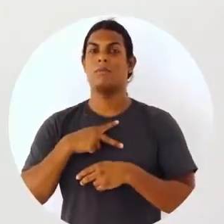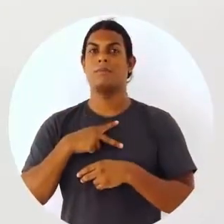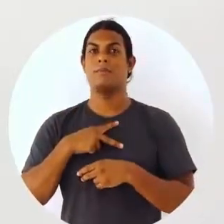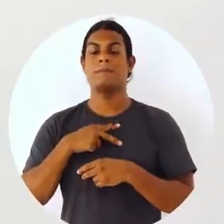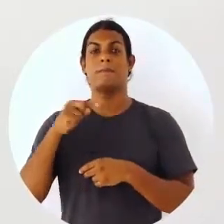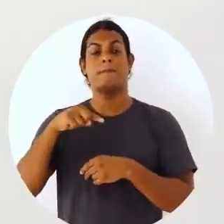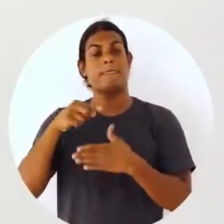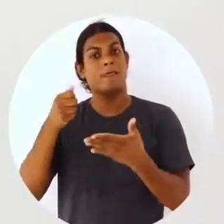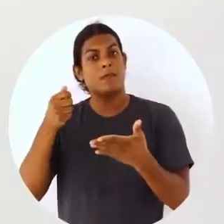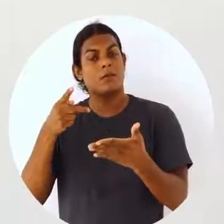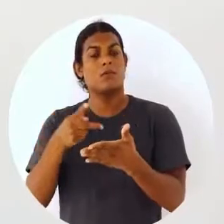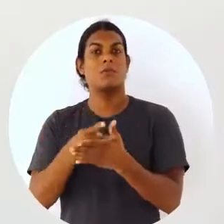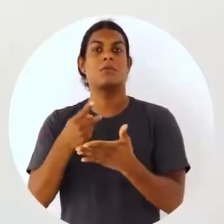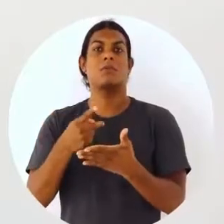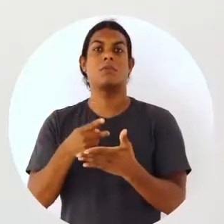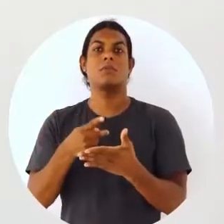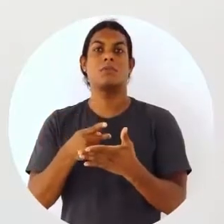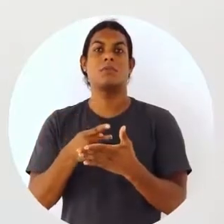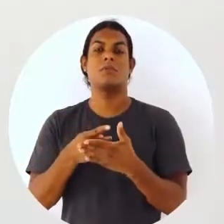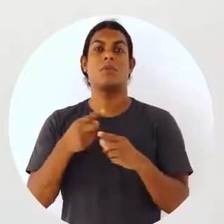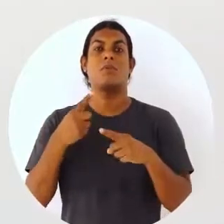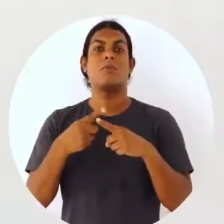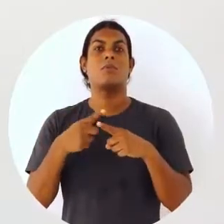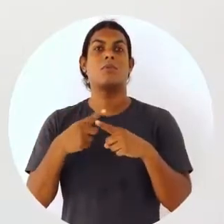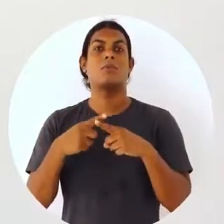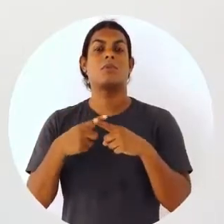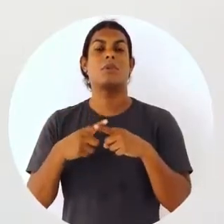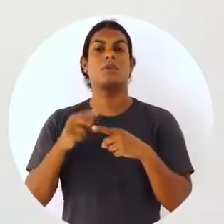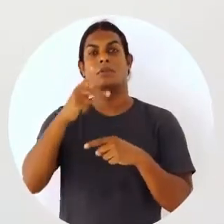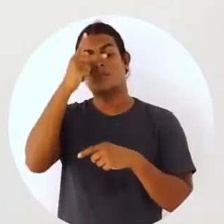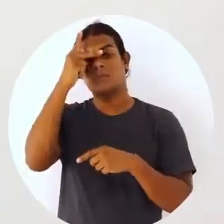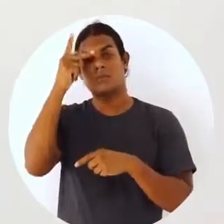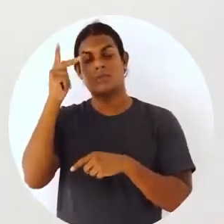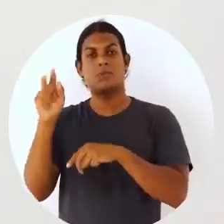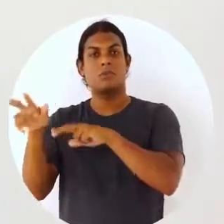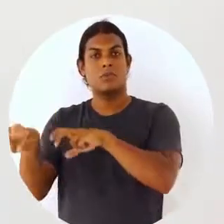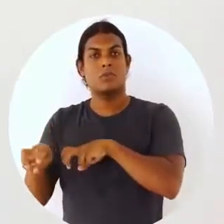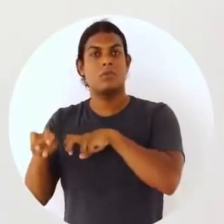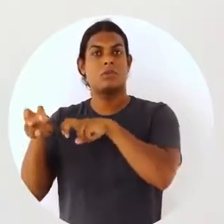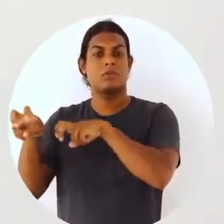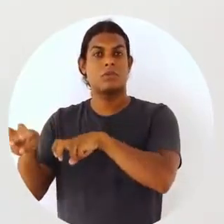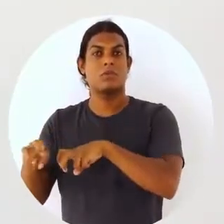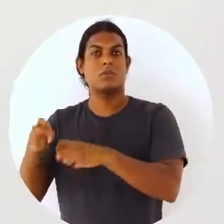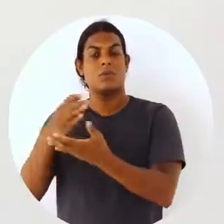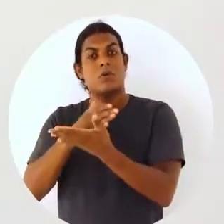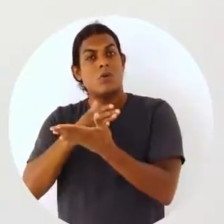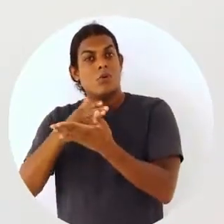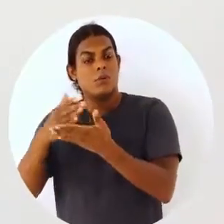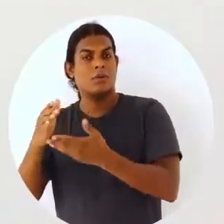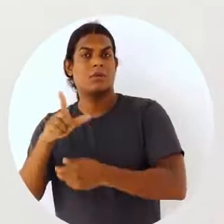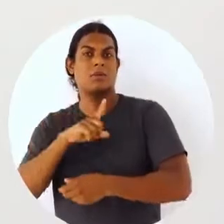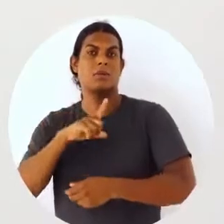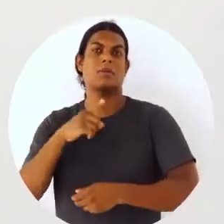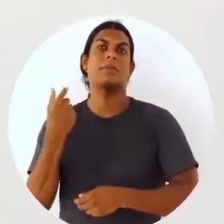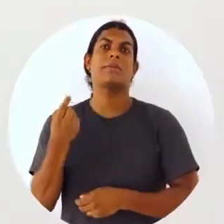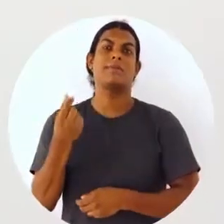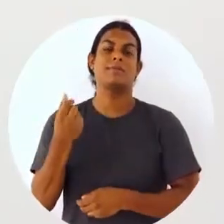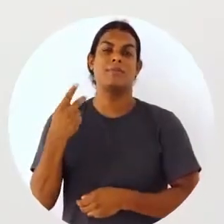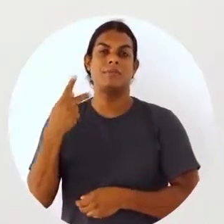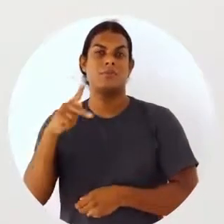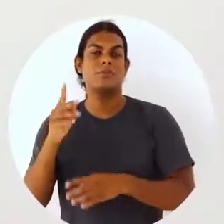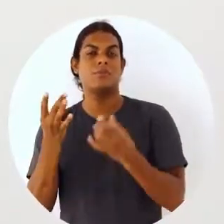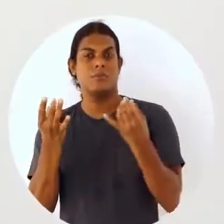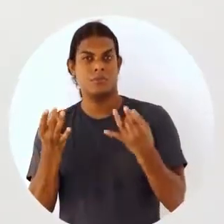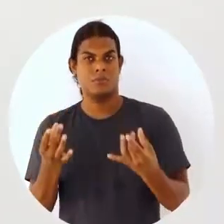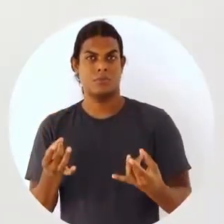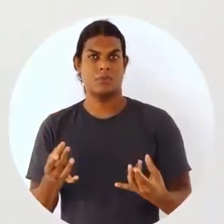que esses artesãos começaram a perceber que obtinham lucro com essas suas produções.